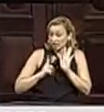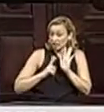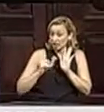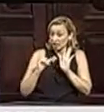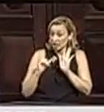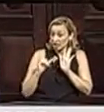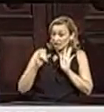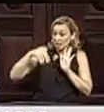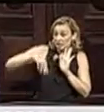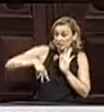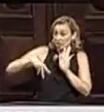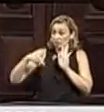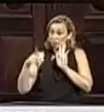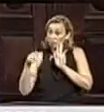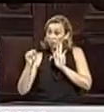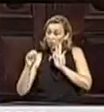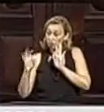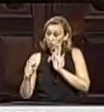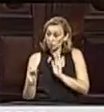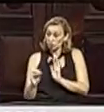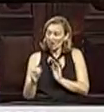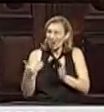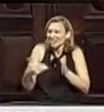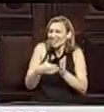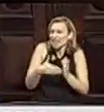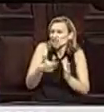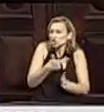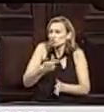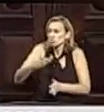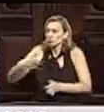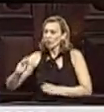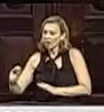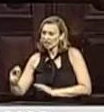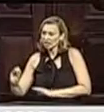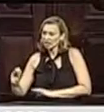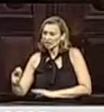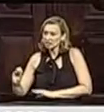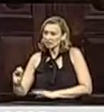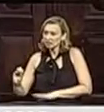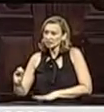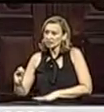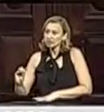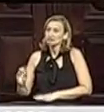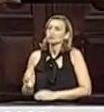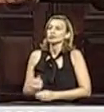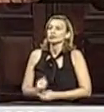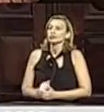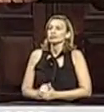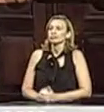até 2040, no Rio de Janeiro, o Rio de Janeiro perde o emprego, porque a indústria naval foi embora.